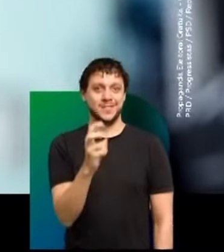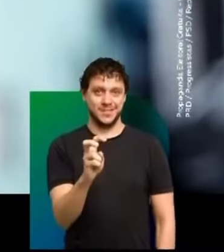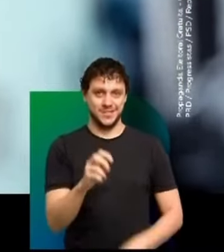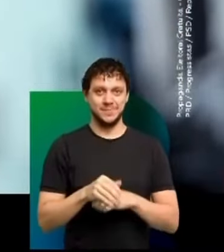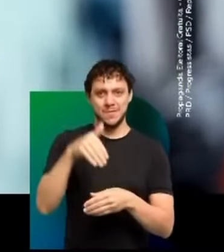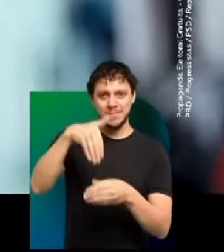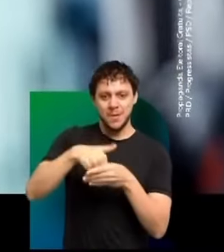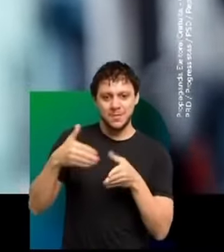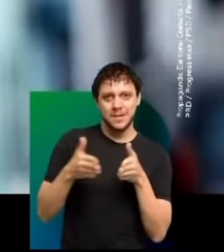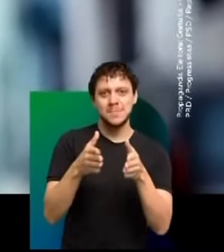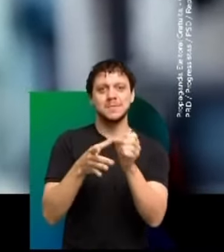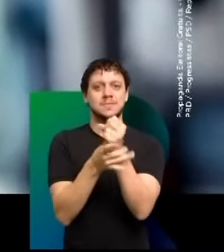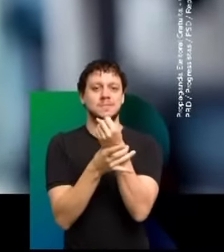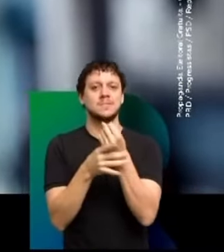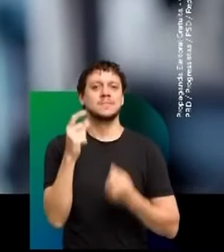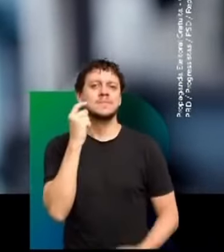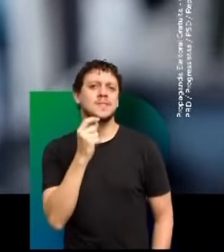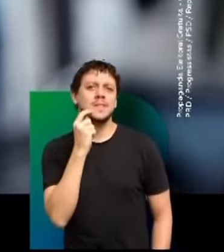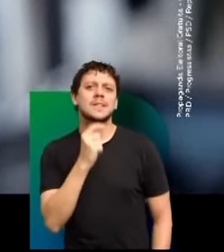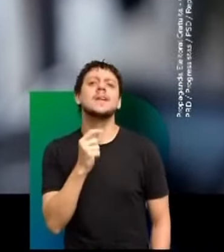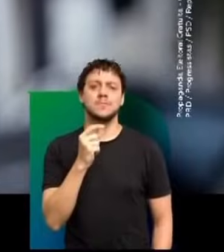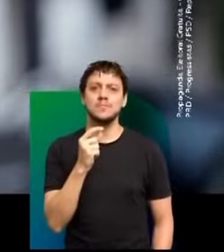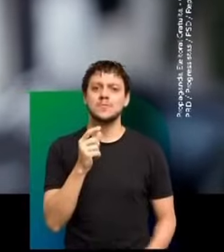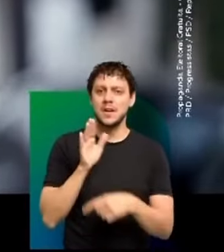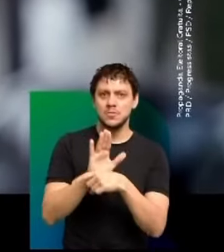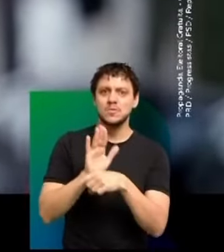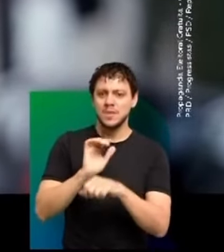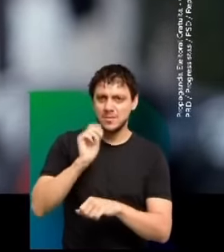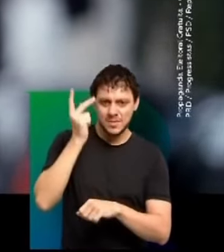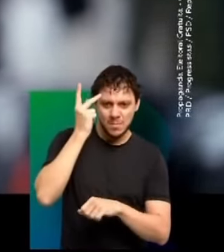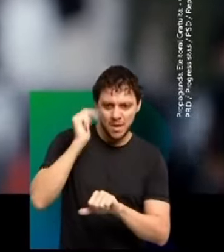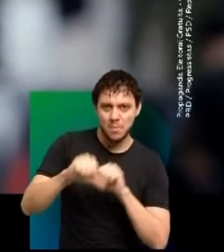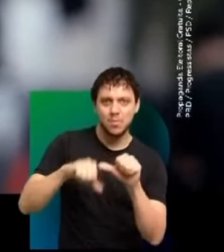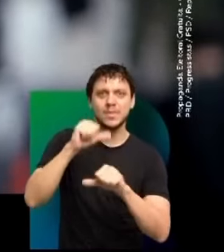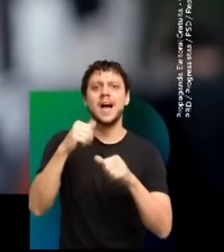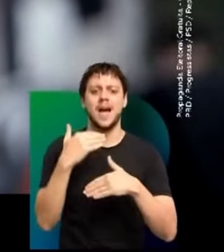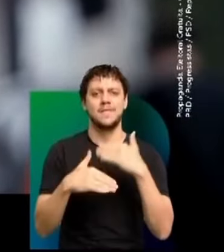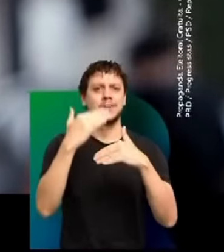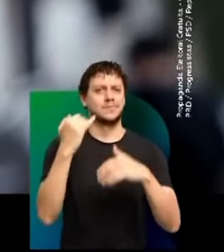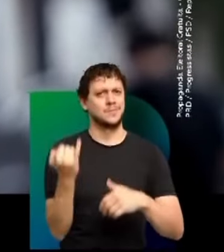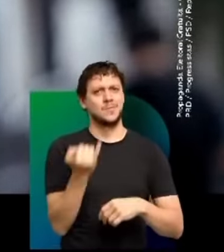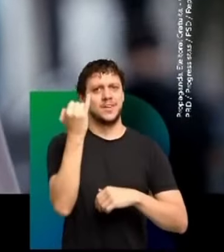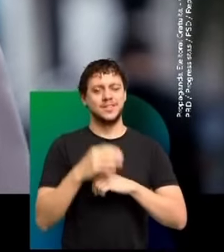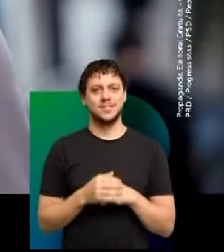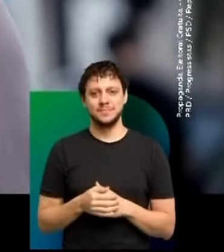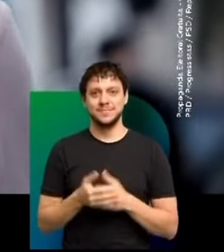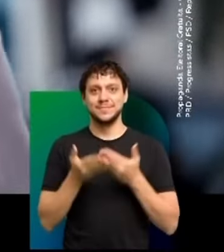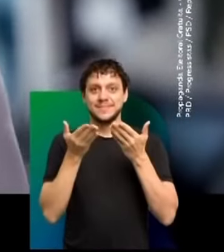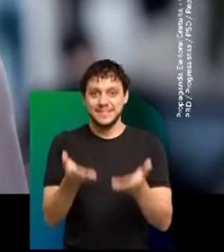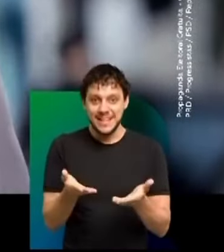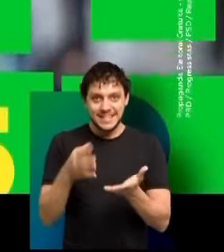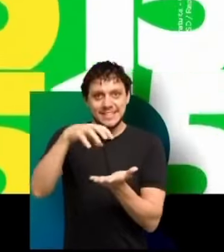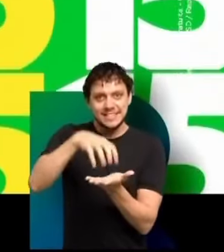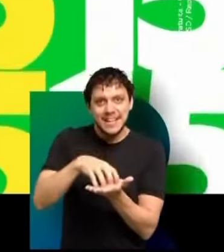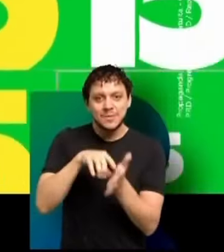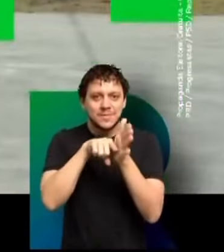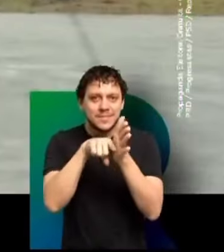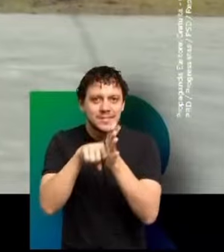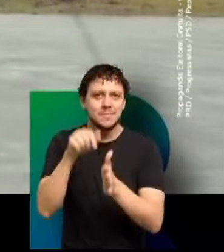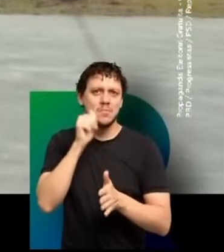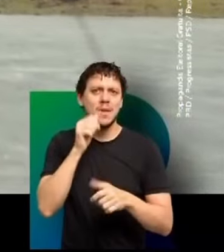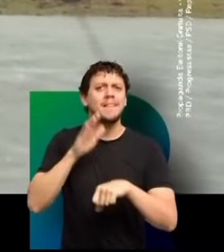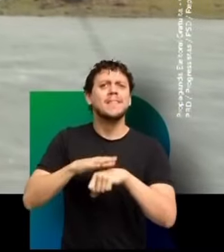O voto no 15. O voto no Caminho Seguro com Ricardo Nunes, que está mudando São Paulo com avanços importantes.